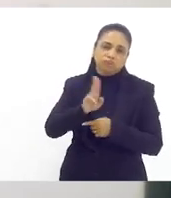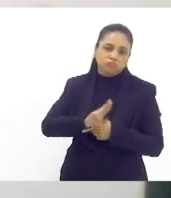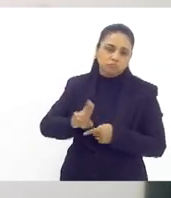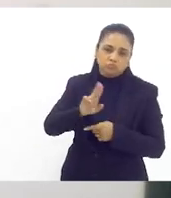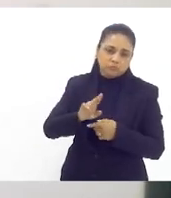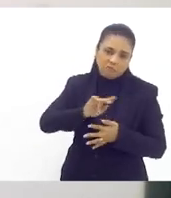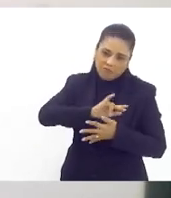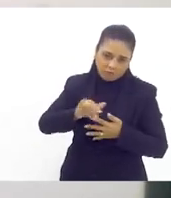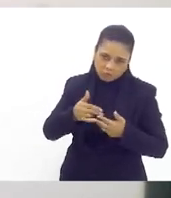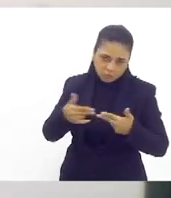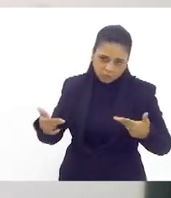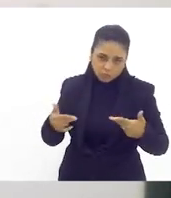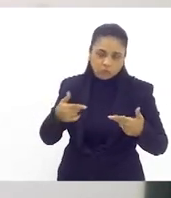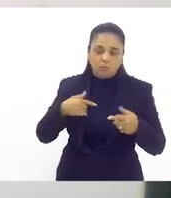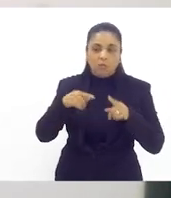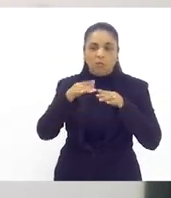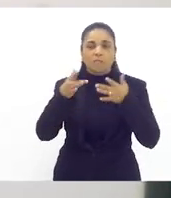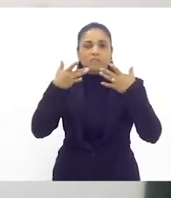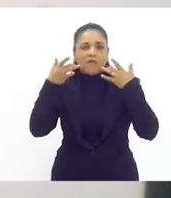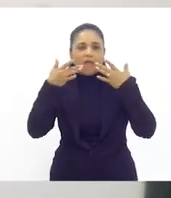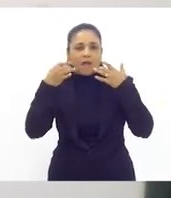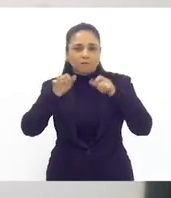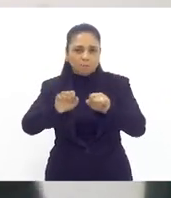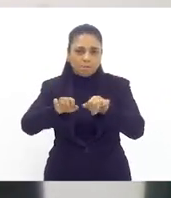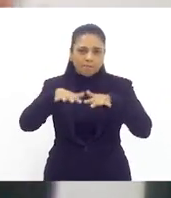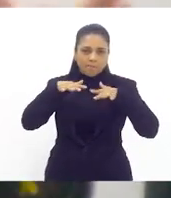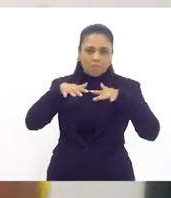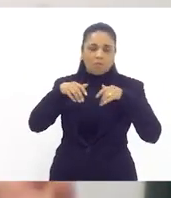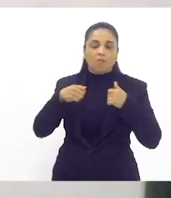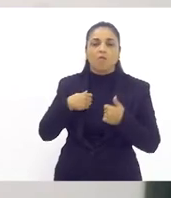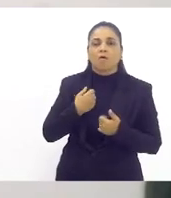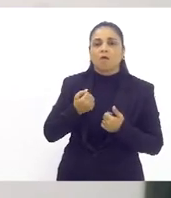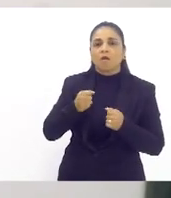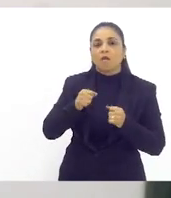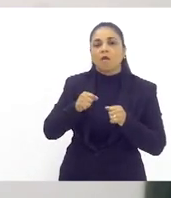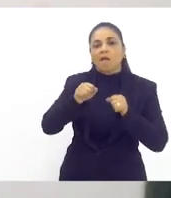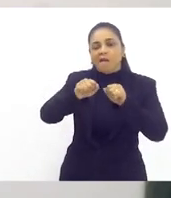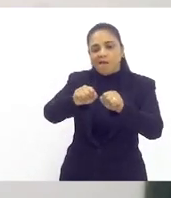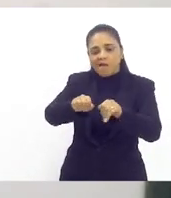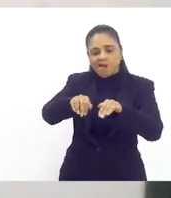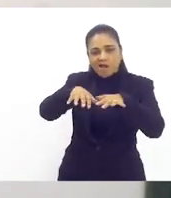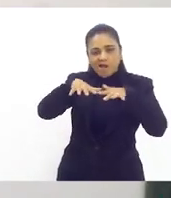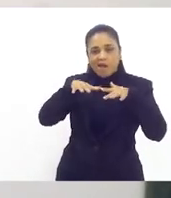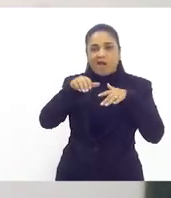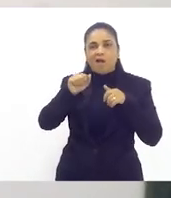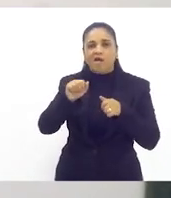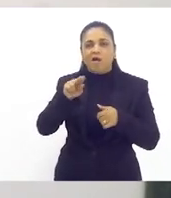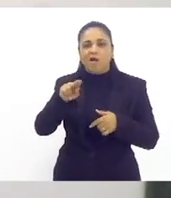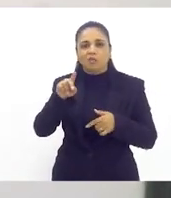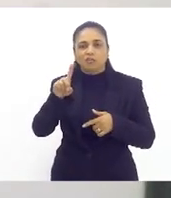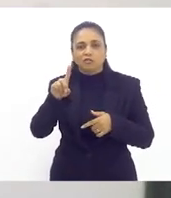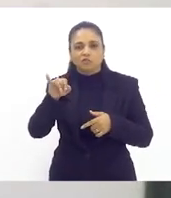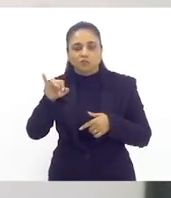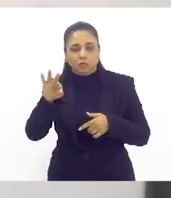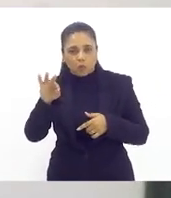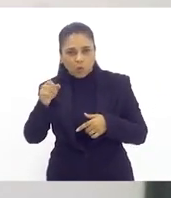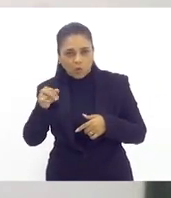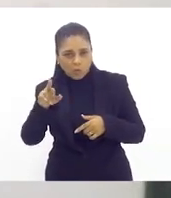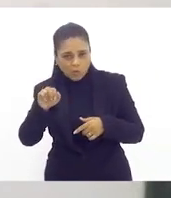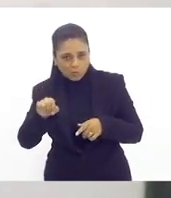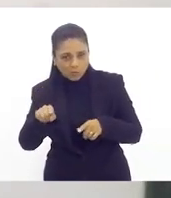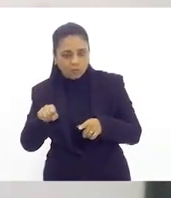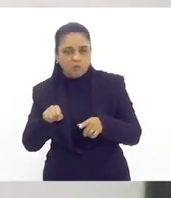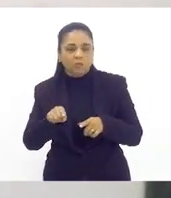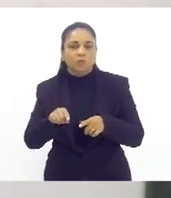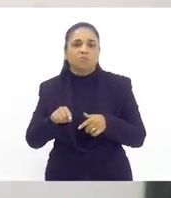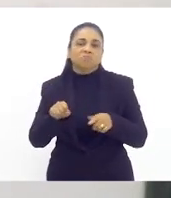anfiteatro ou um próprio teatro um auditório mas outras salas multiuso de modo geral podem passar a ter uma pequena adequação